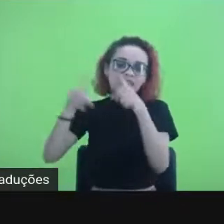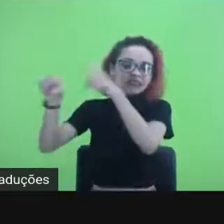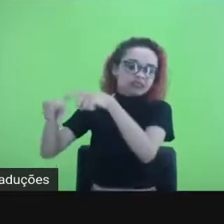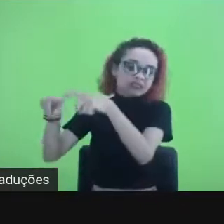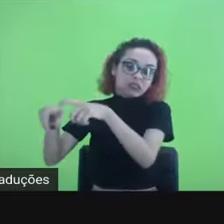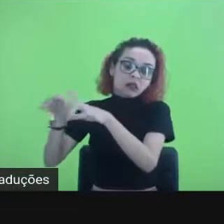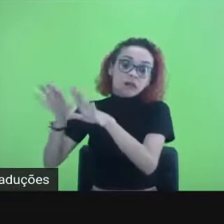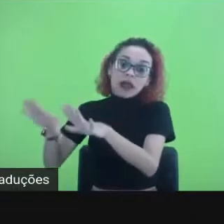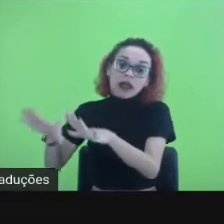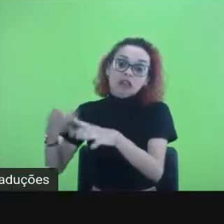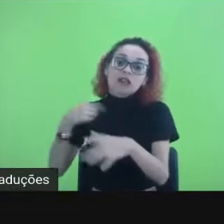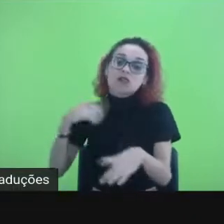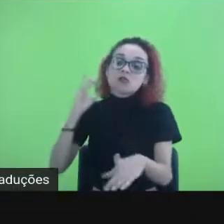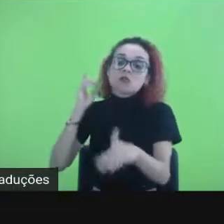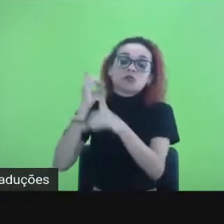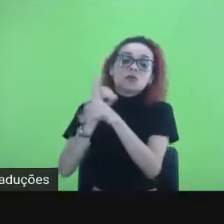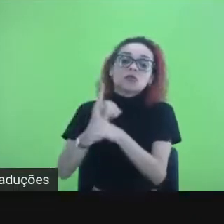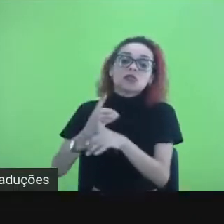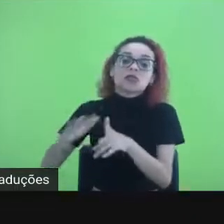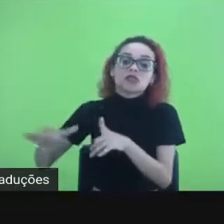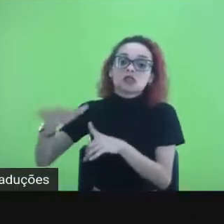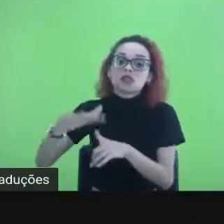que eu encontrei, assim, nesse espaço